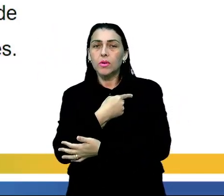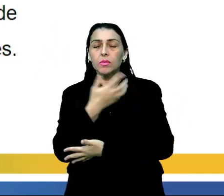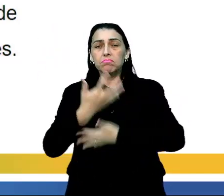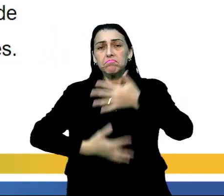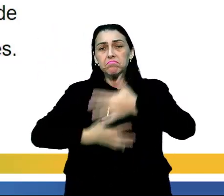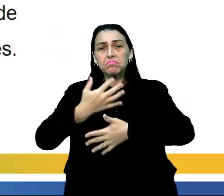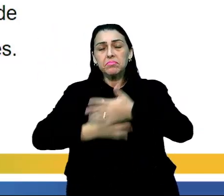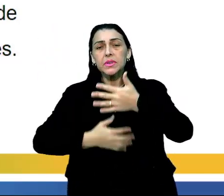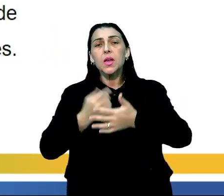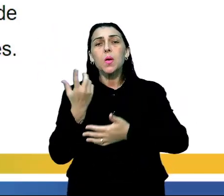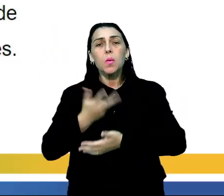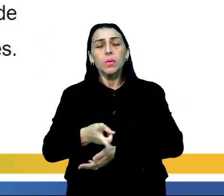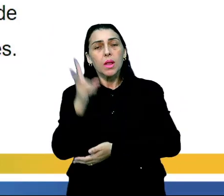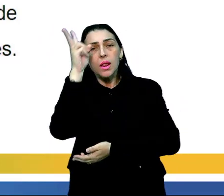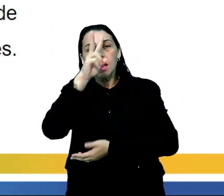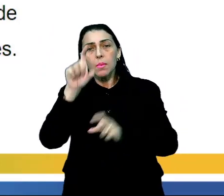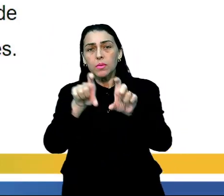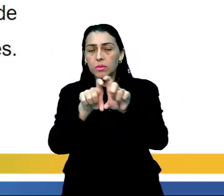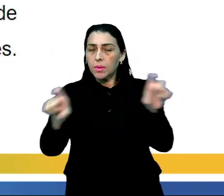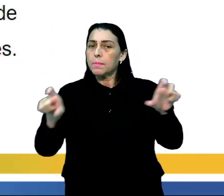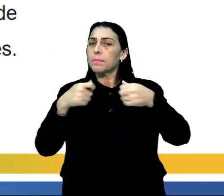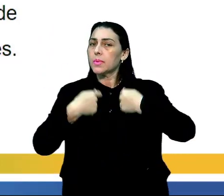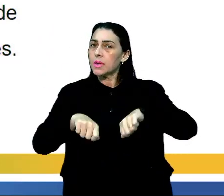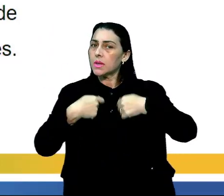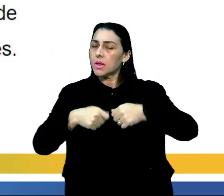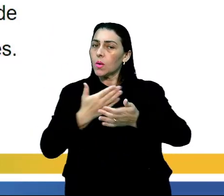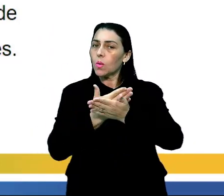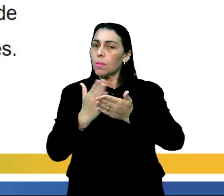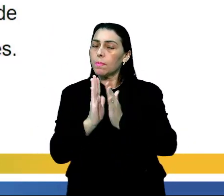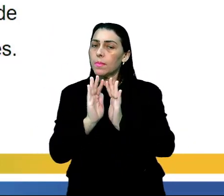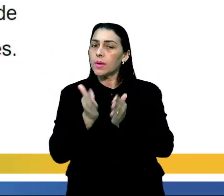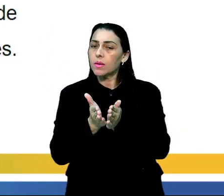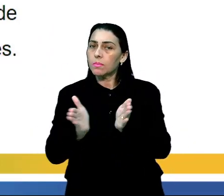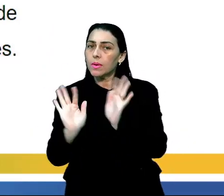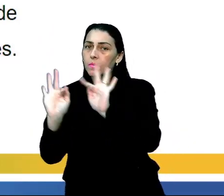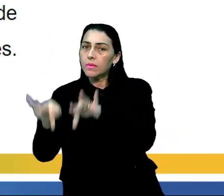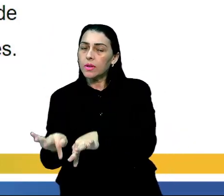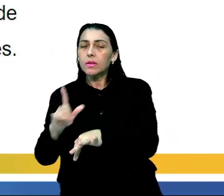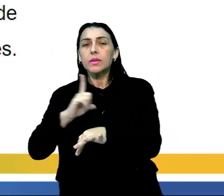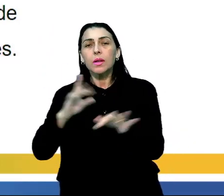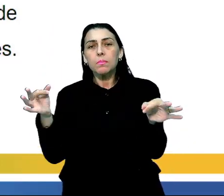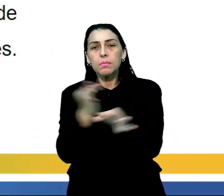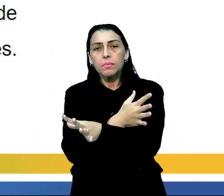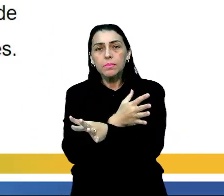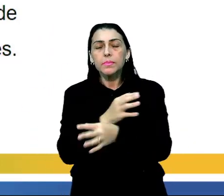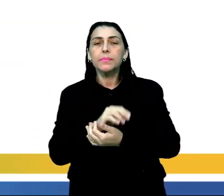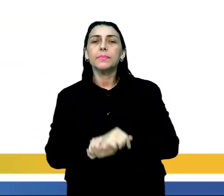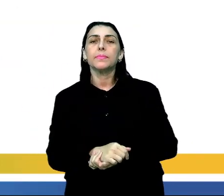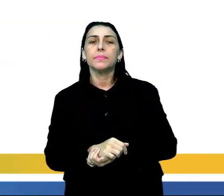venhamos esquecer que o nosso parágrafo ele precisa ter um começo, um meio e um final, para que ele esteja completo.